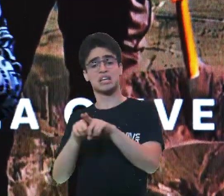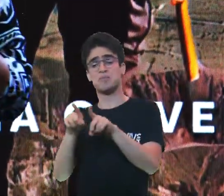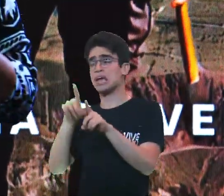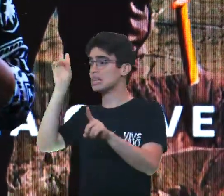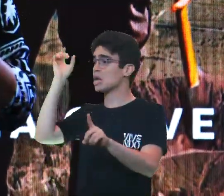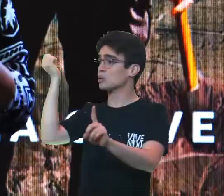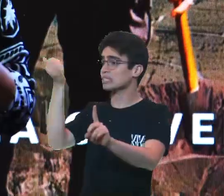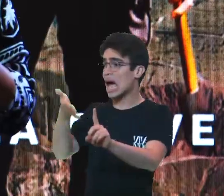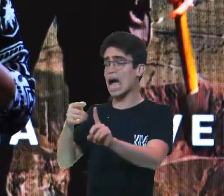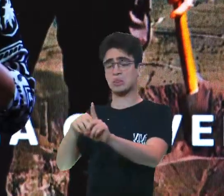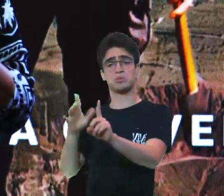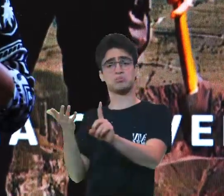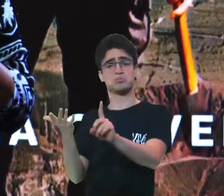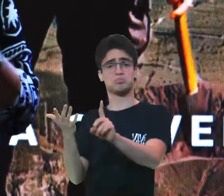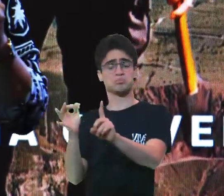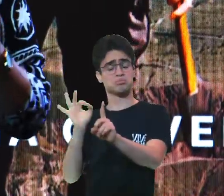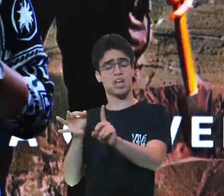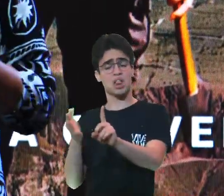por Deus.